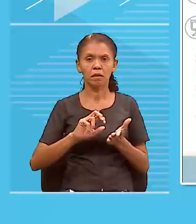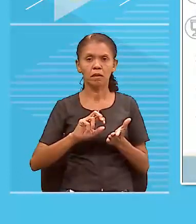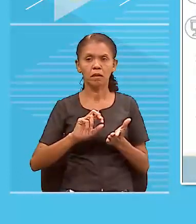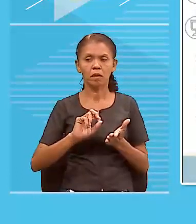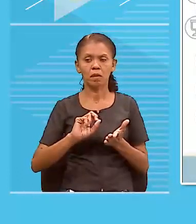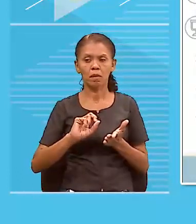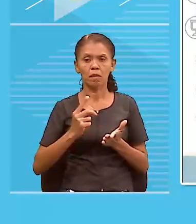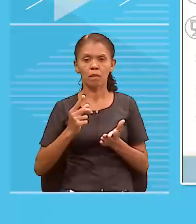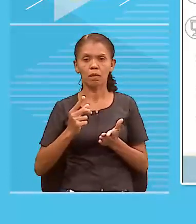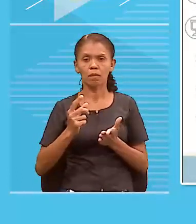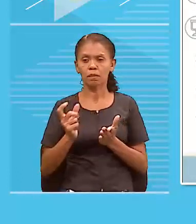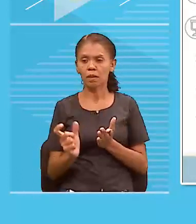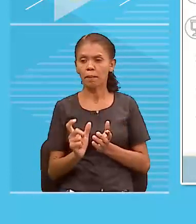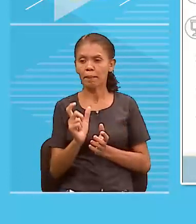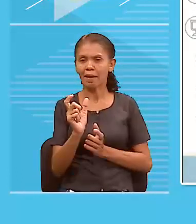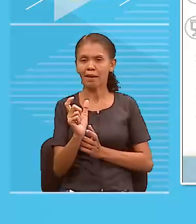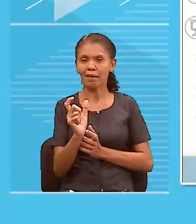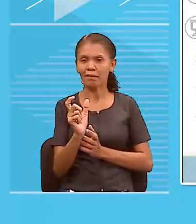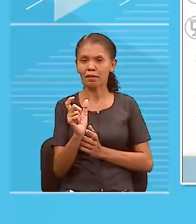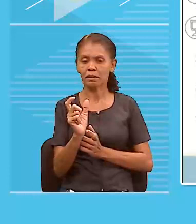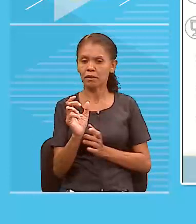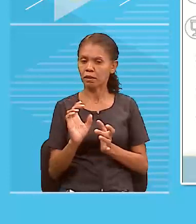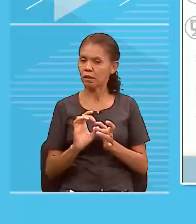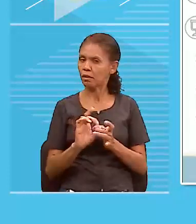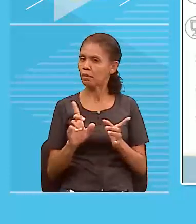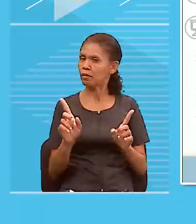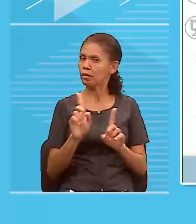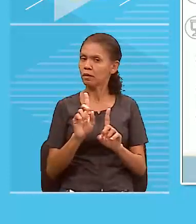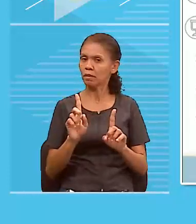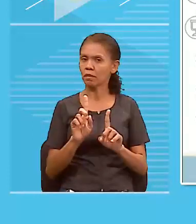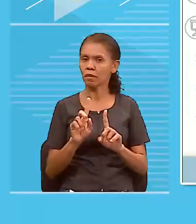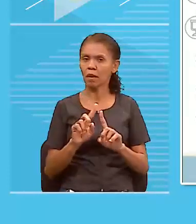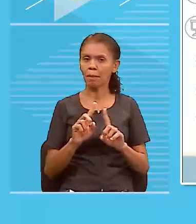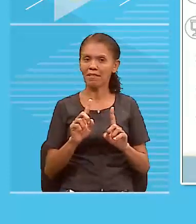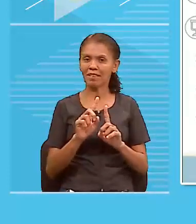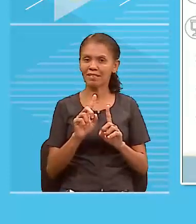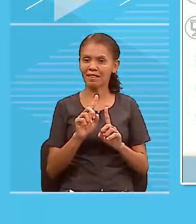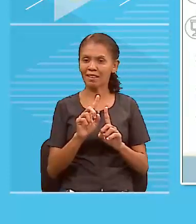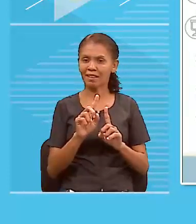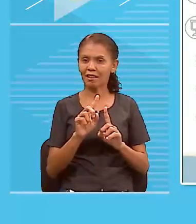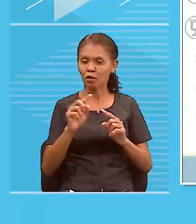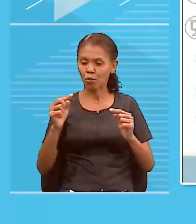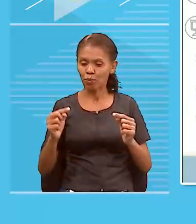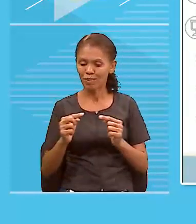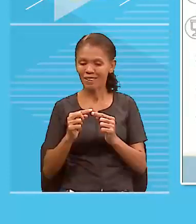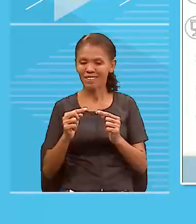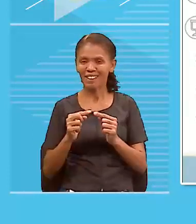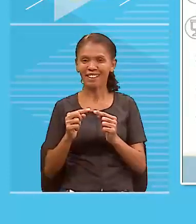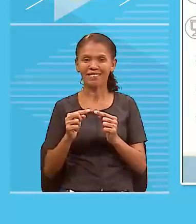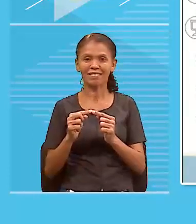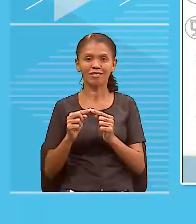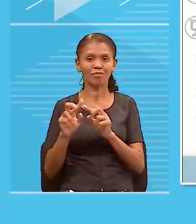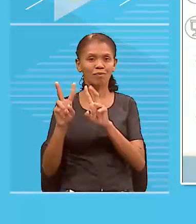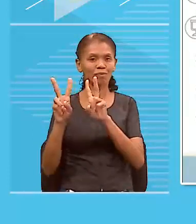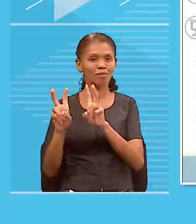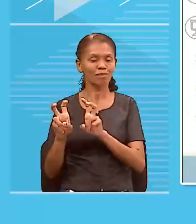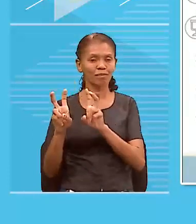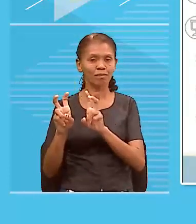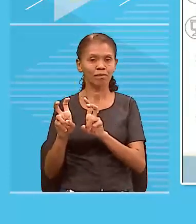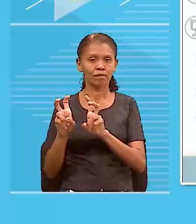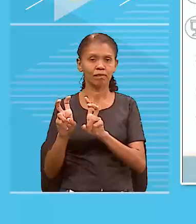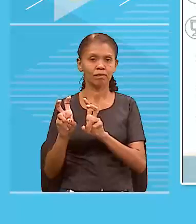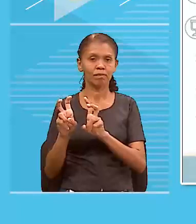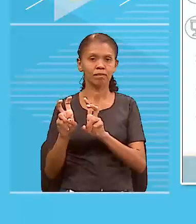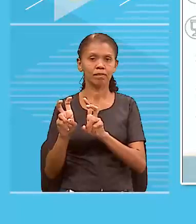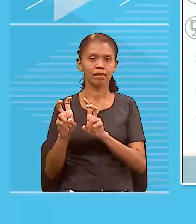mas não é solta e ela vai estar atrelada a uma temática vou te dar um tema e dentro